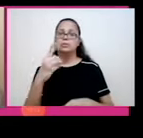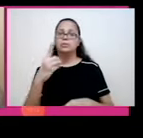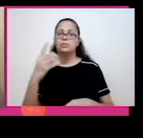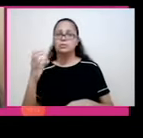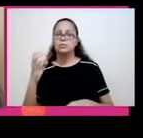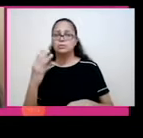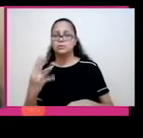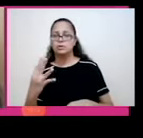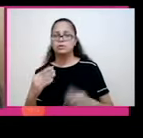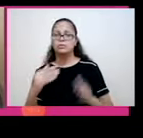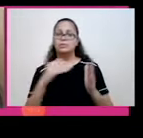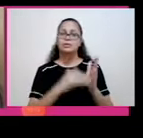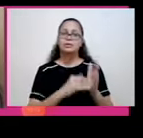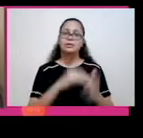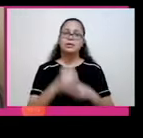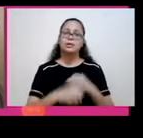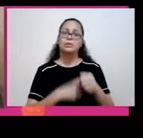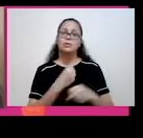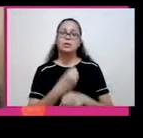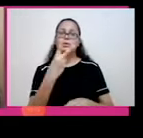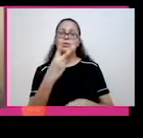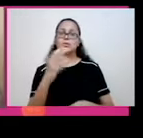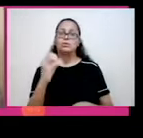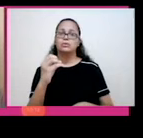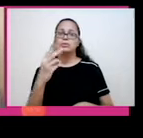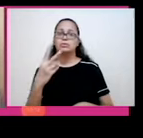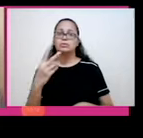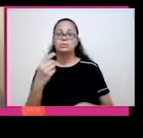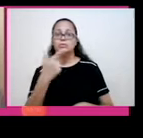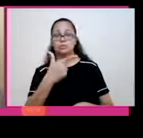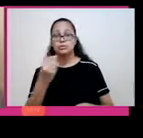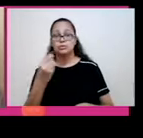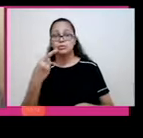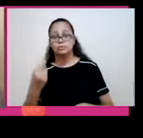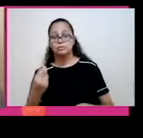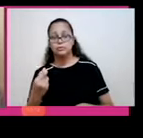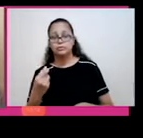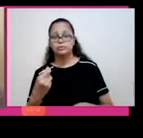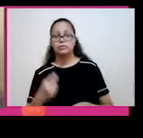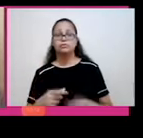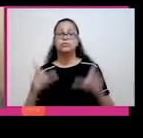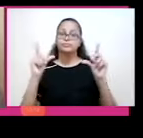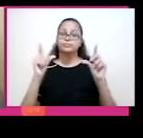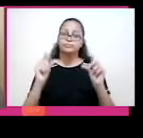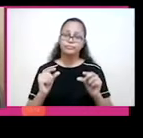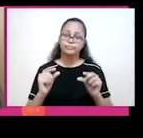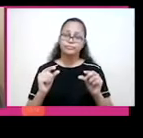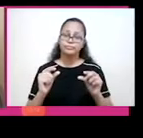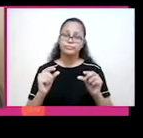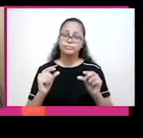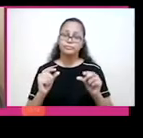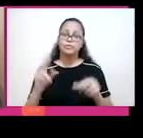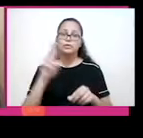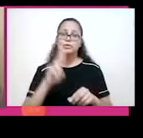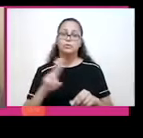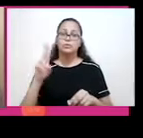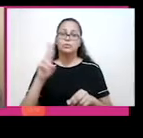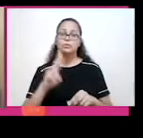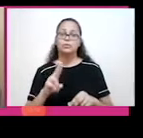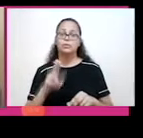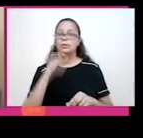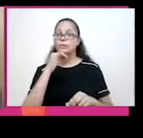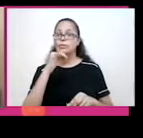né? Então, que se encerra esse ano. Esse plano, de maneira bem resumida, ele objetiva o quê? A redução do consumo anual, né, por ano, né,